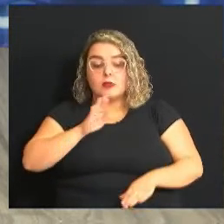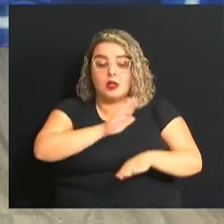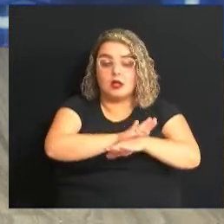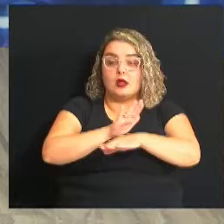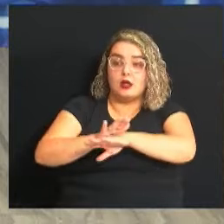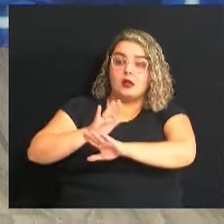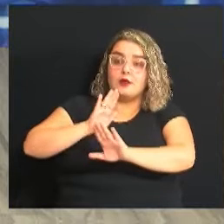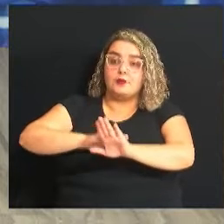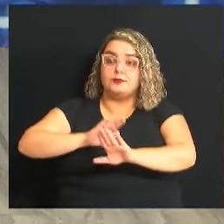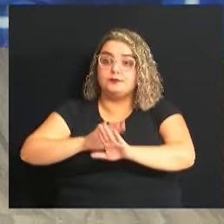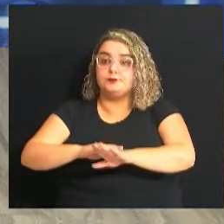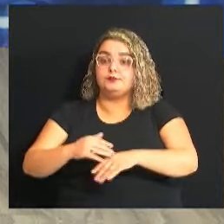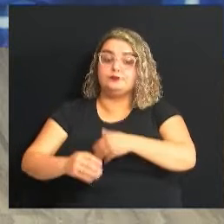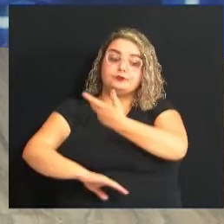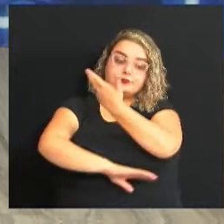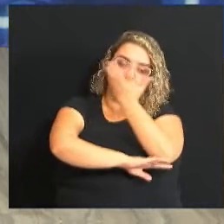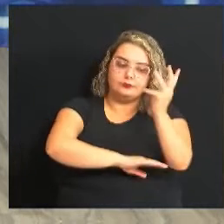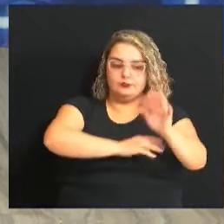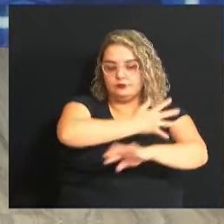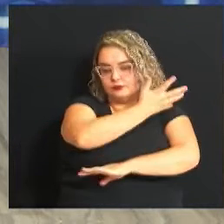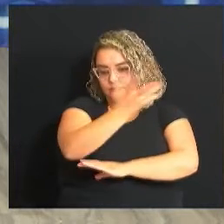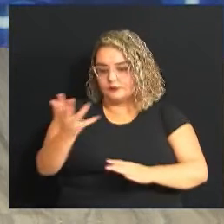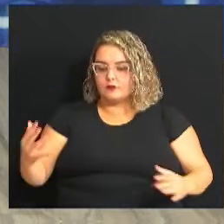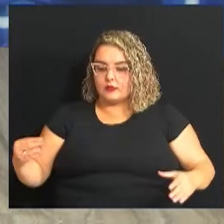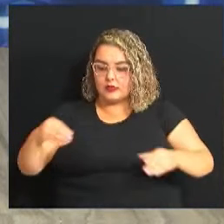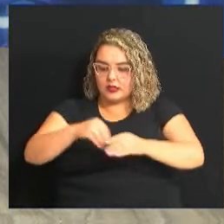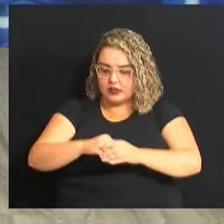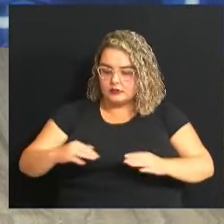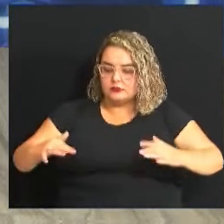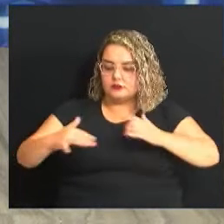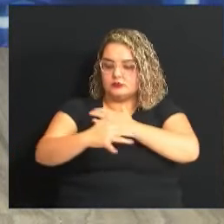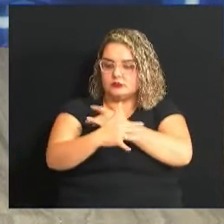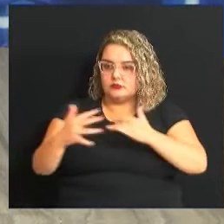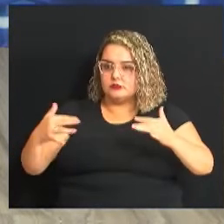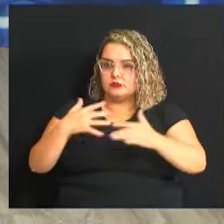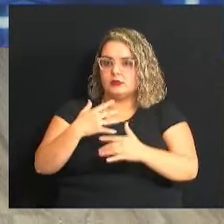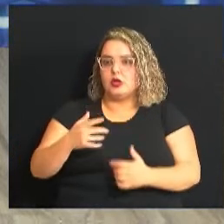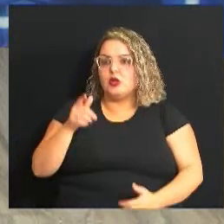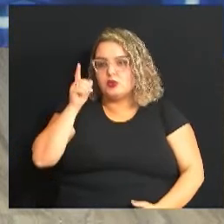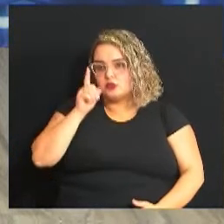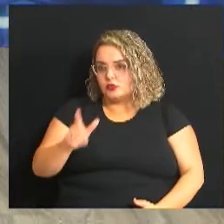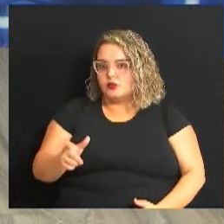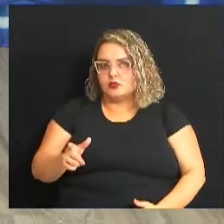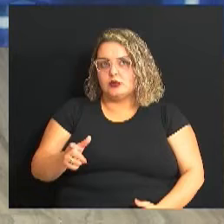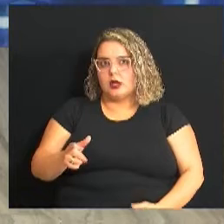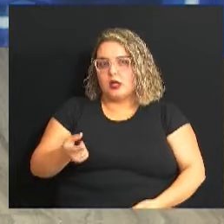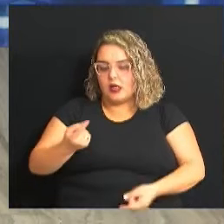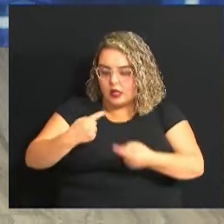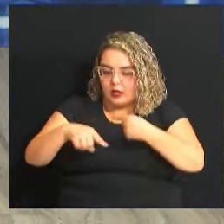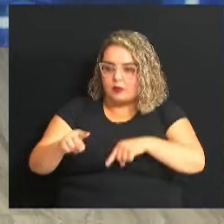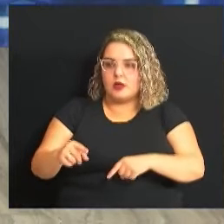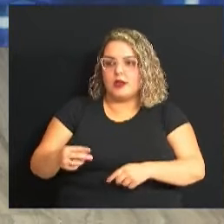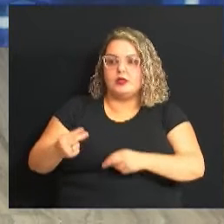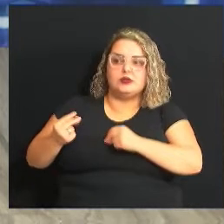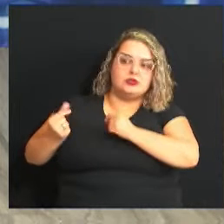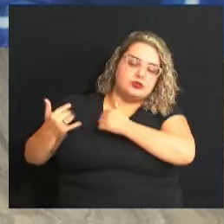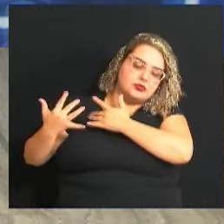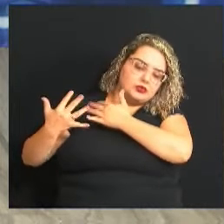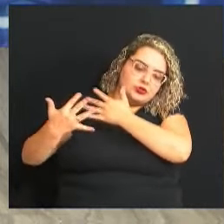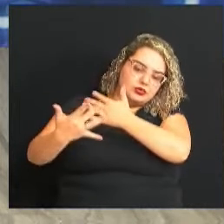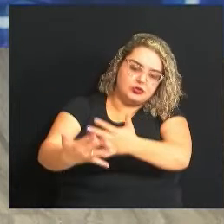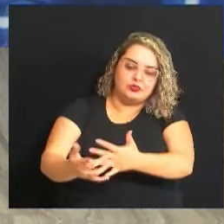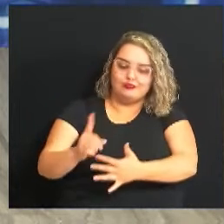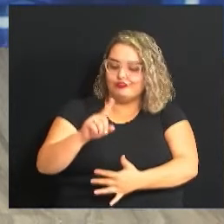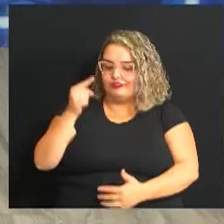questão da arborização urbana, é possível recuperar um prejuízo, por exemplo, de anos em que não foi pensado sobre